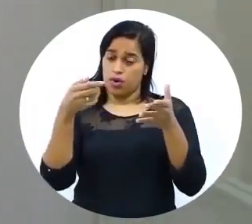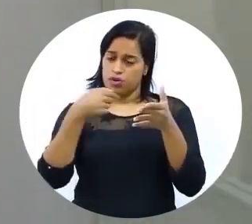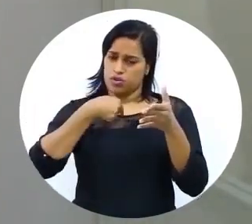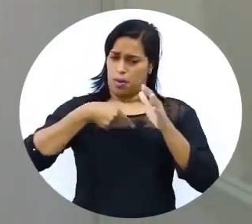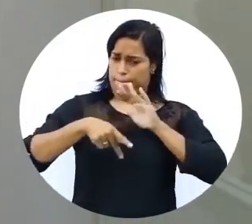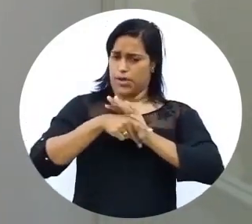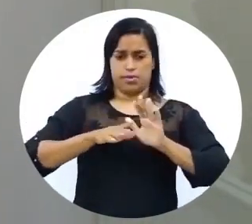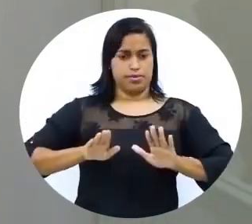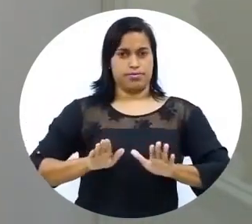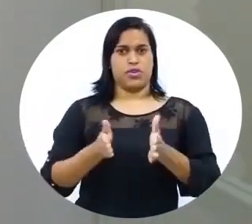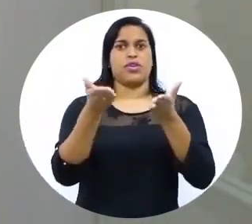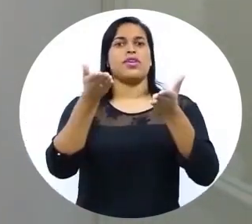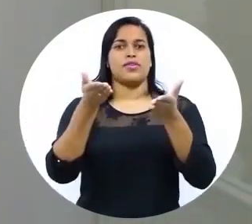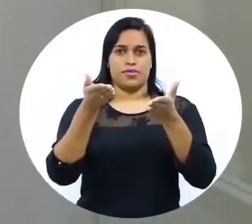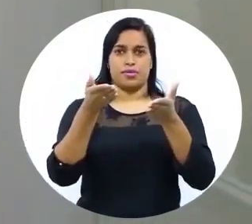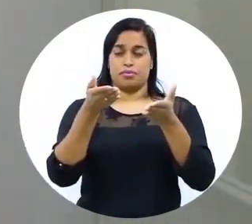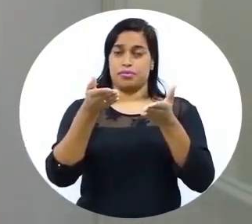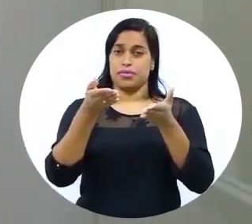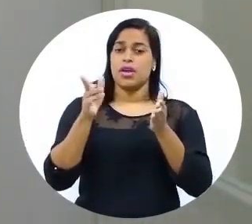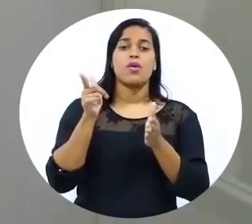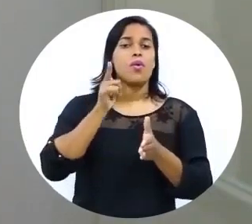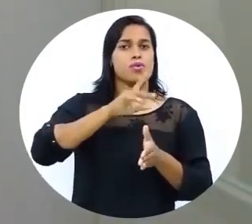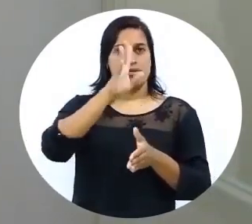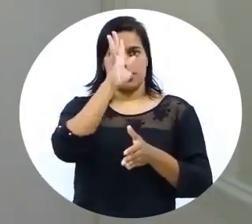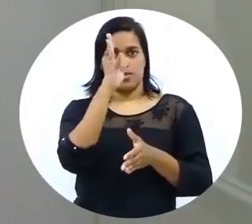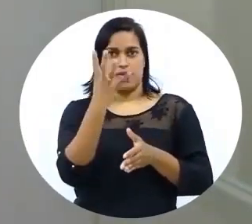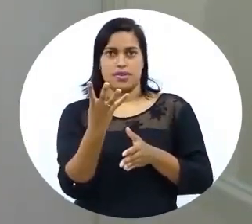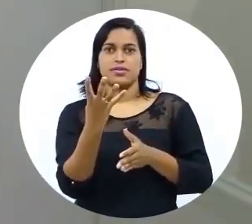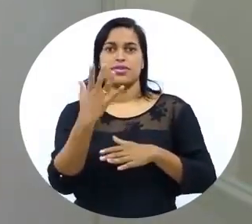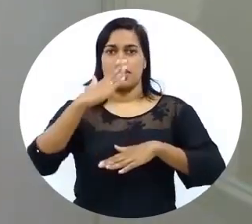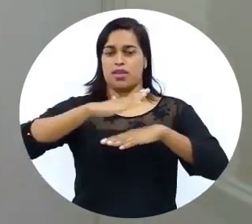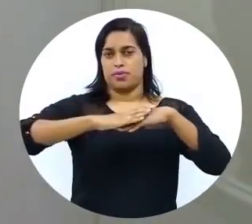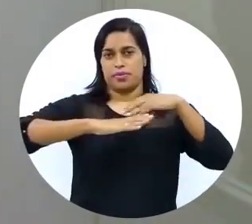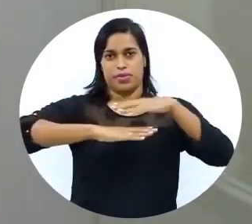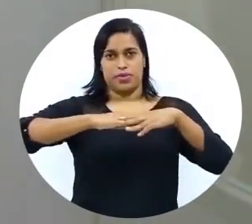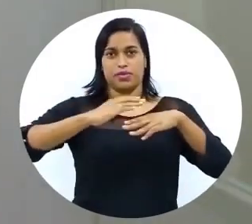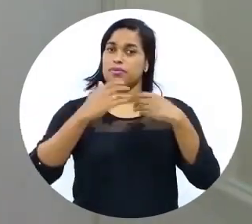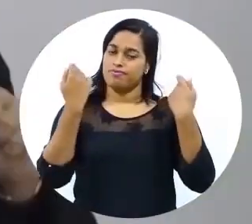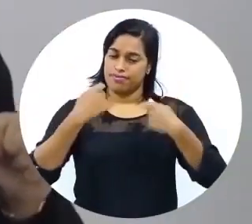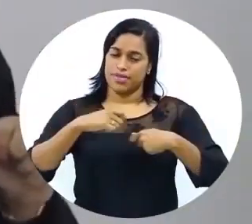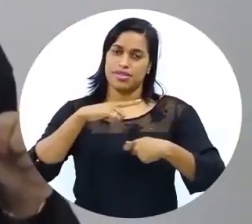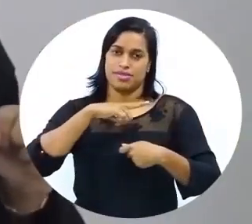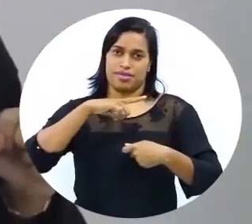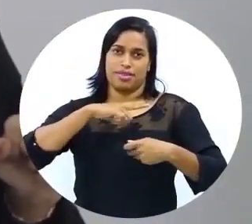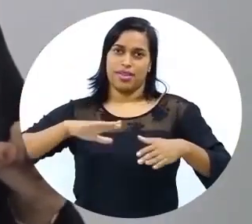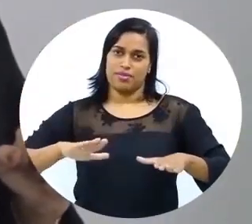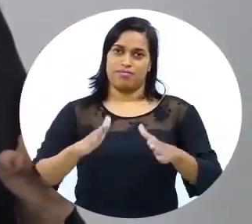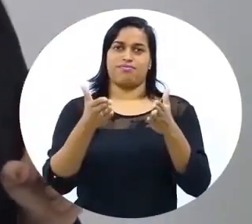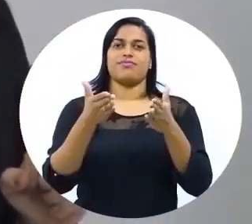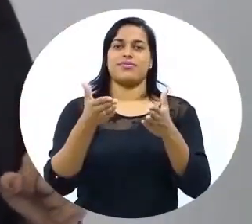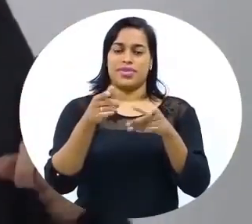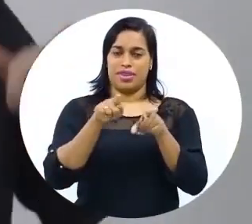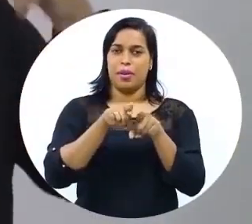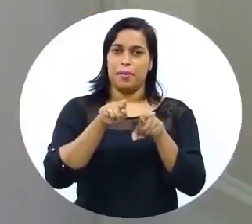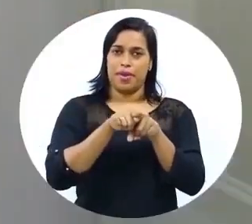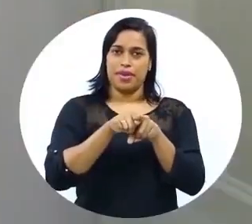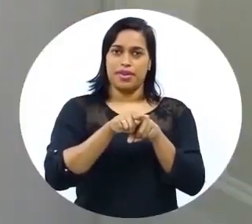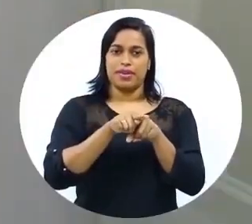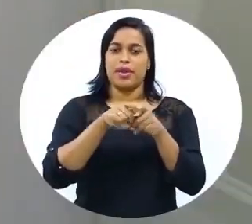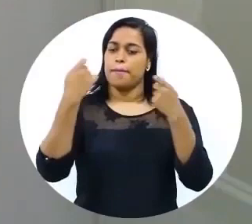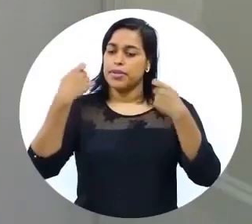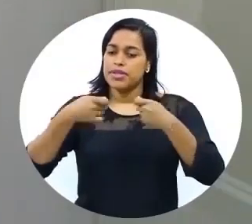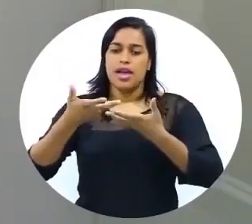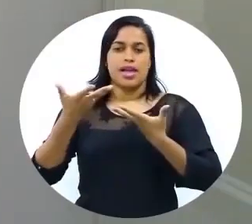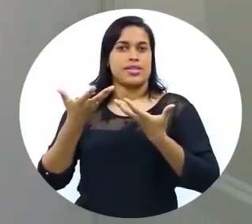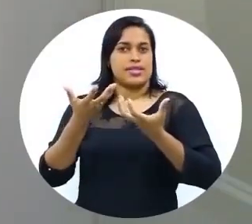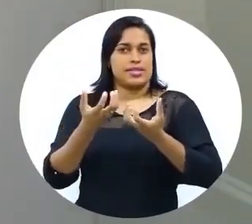automotivados. Então, para chegar aos resultados da performance, nós precisamos ter esta automotivação. Então, a adaptabilidade,